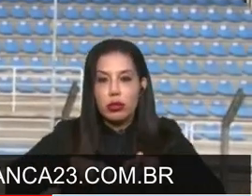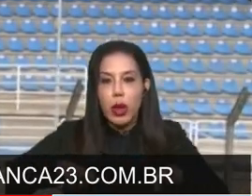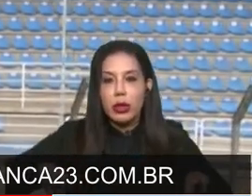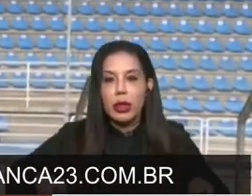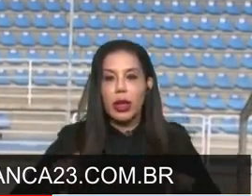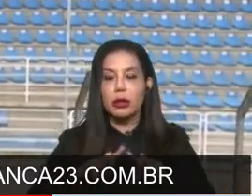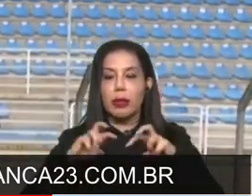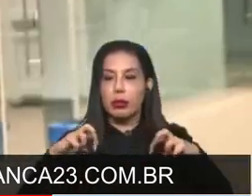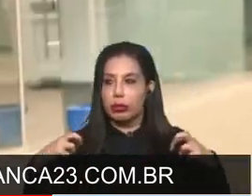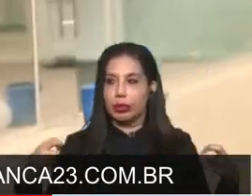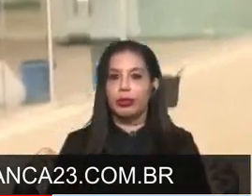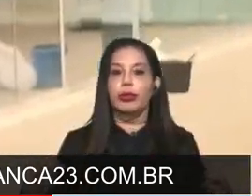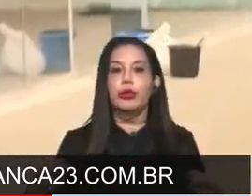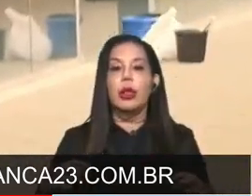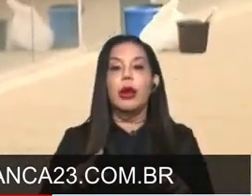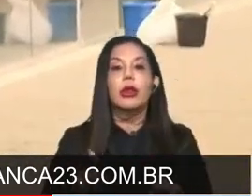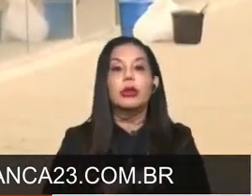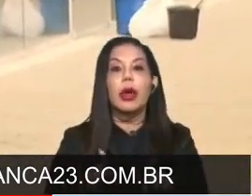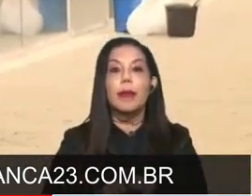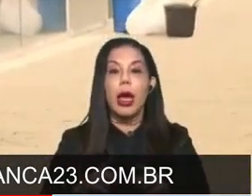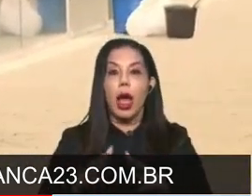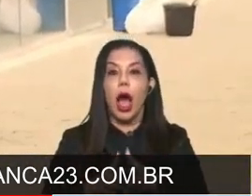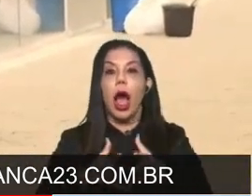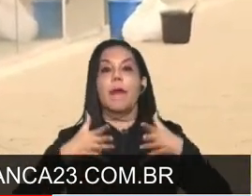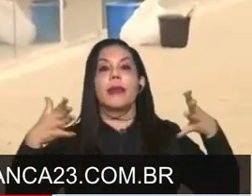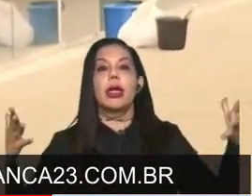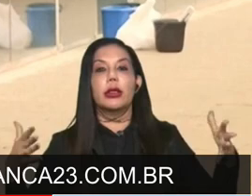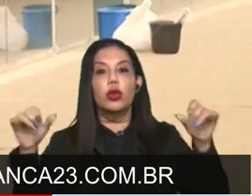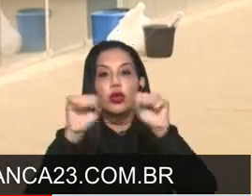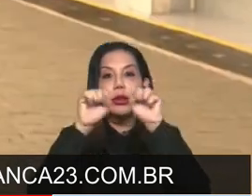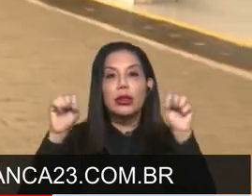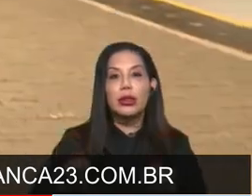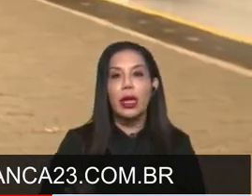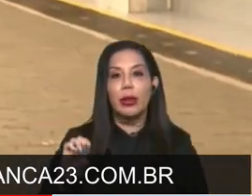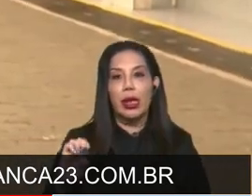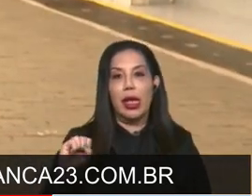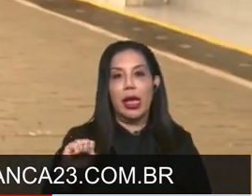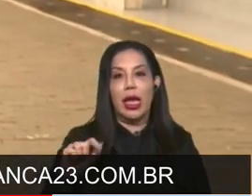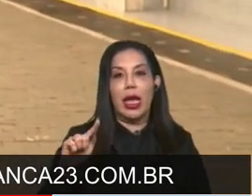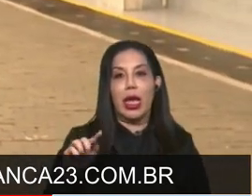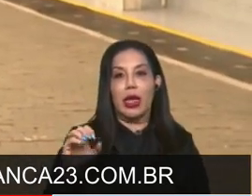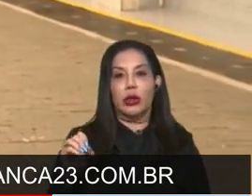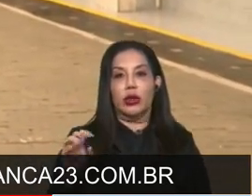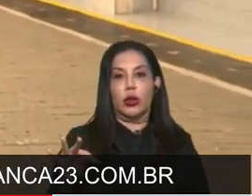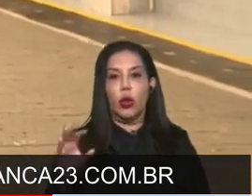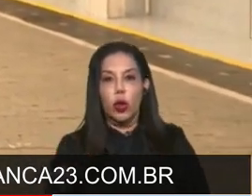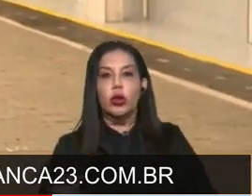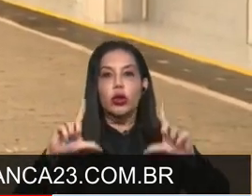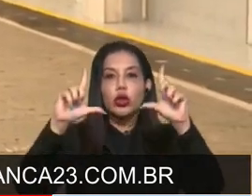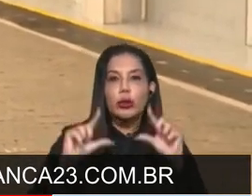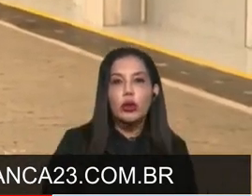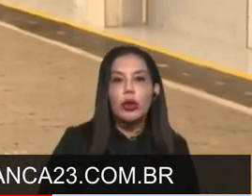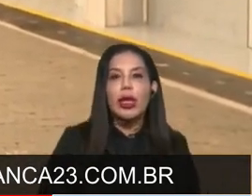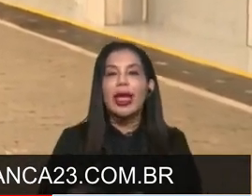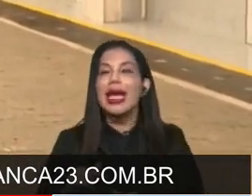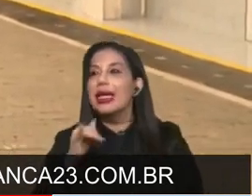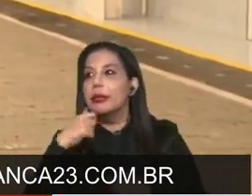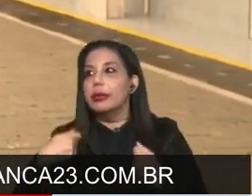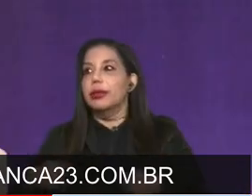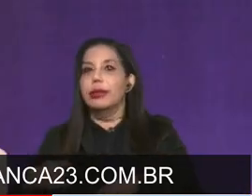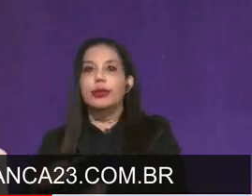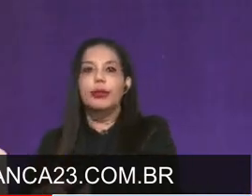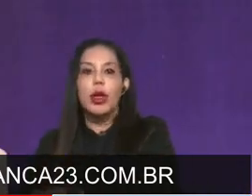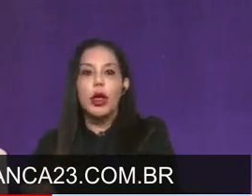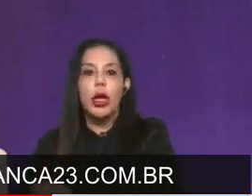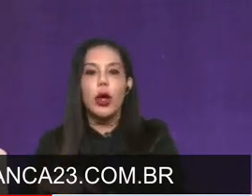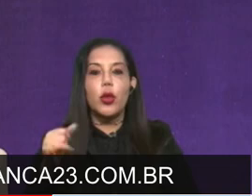nas arquibancadas, além da ampliação do sistema de esgotos para diminuir a necessidade de banheiros químicos.